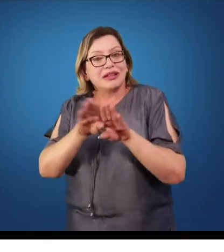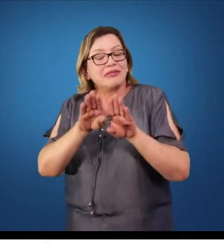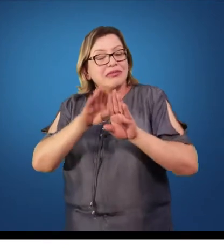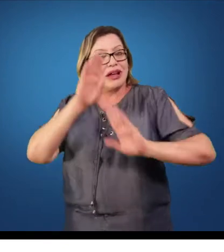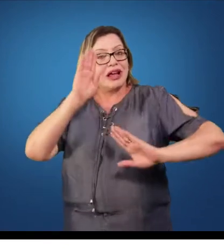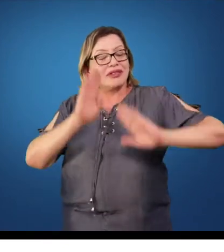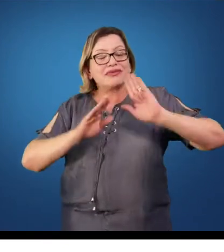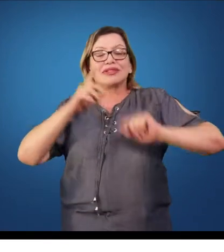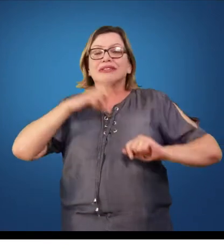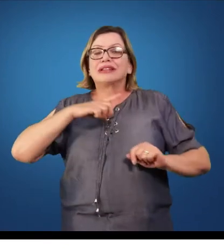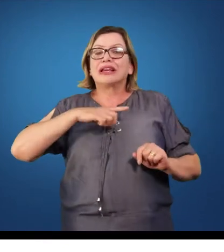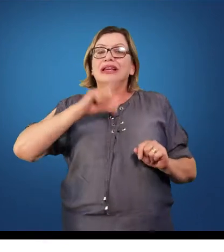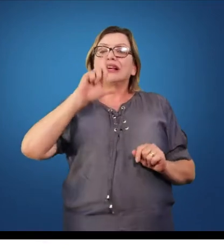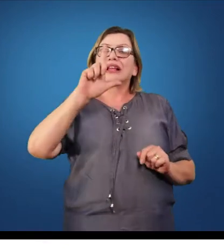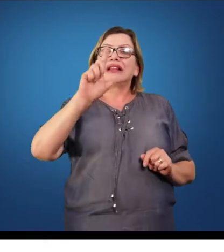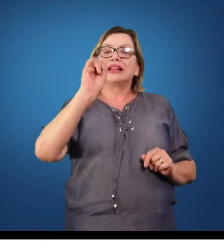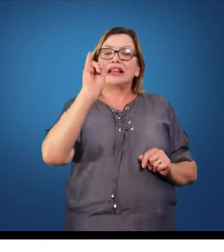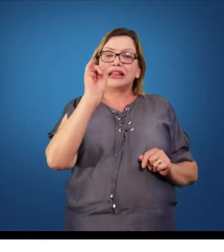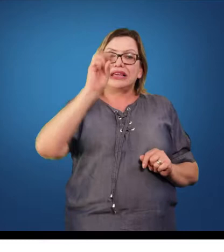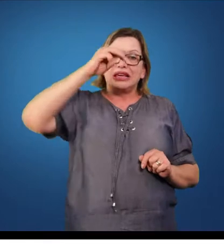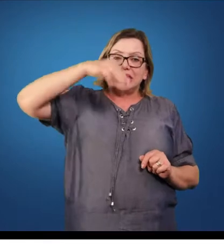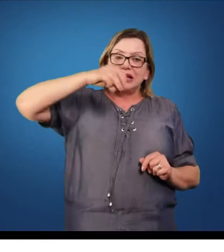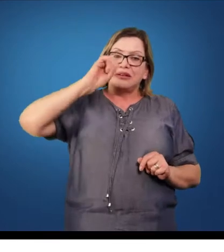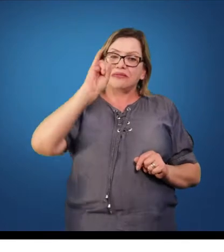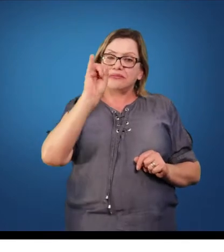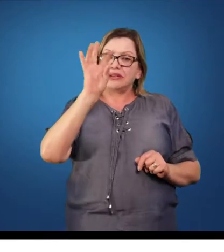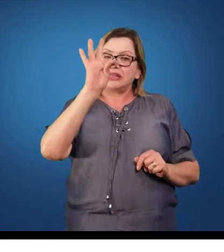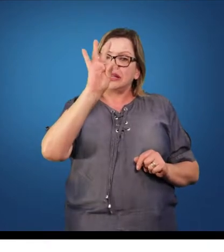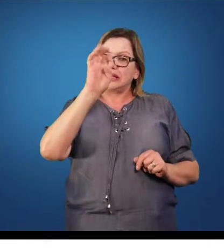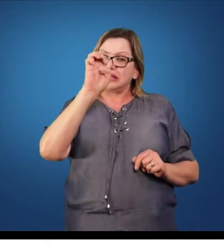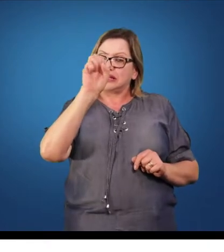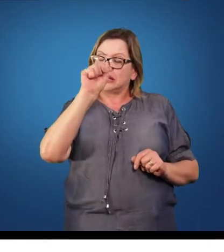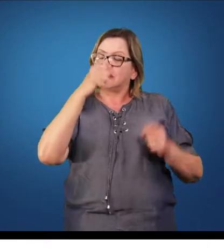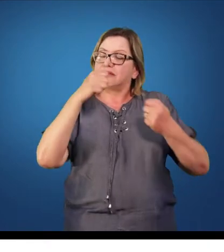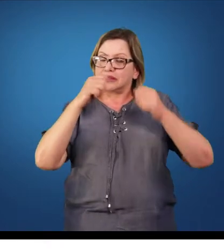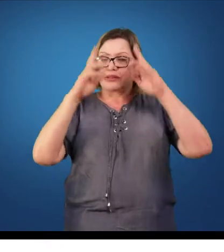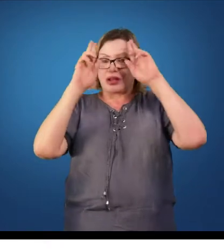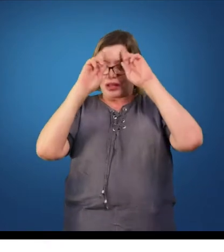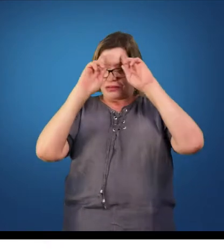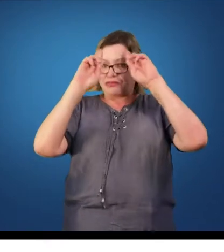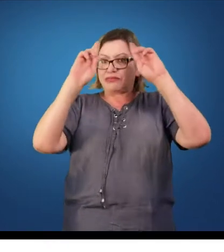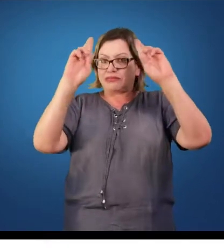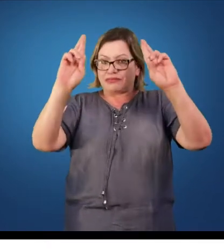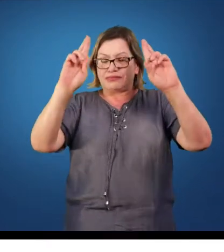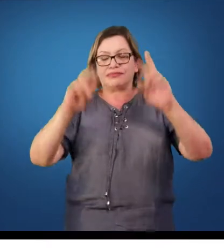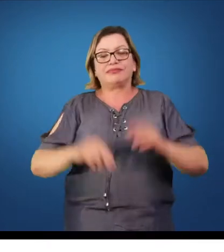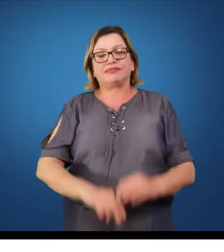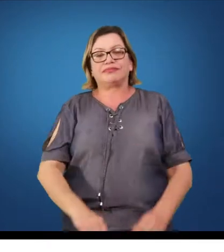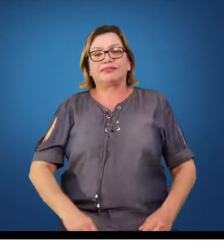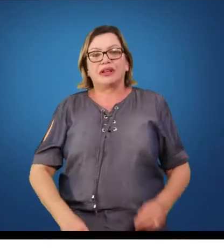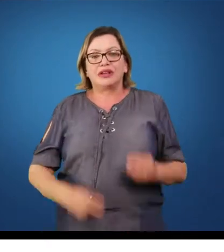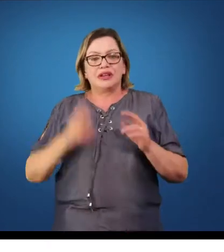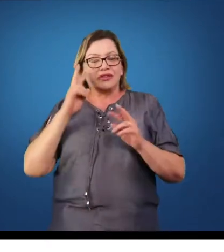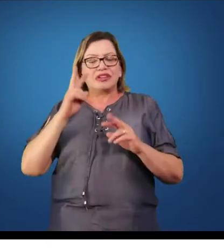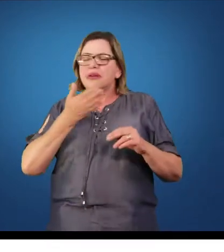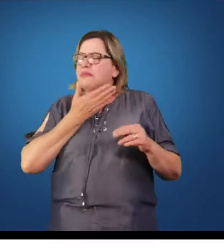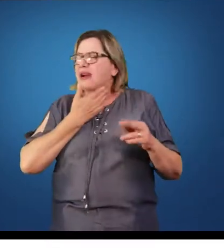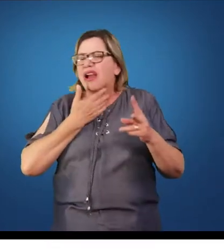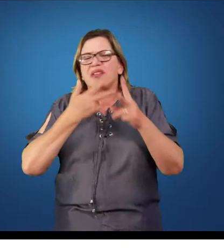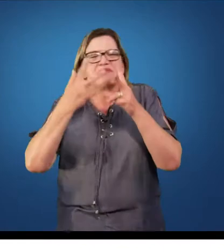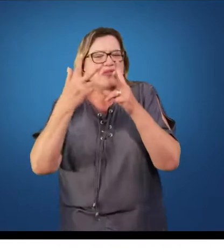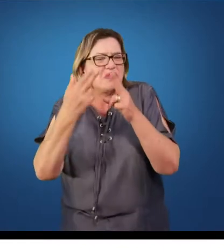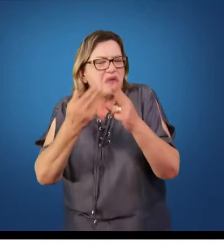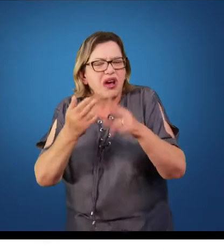serem respeitados, certo? Ok? Então vamos lá, vai! Mesmo bate-papo,